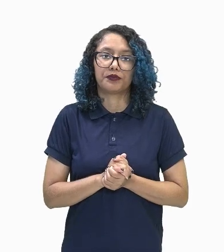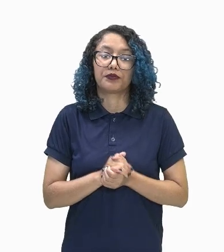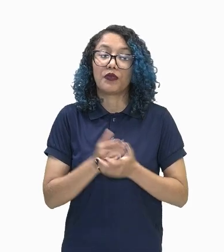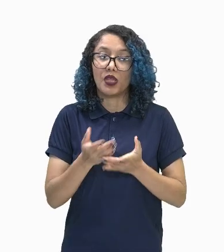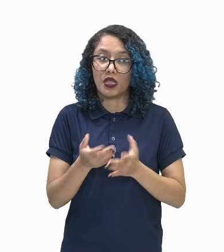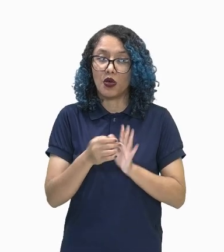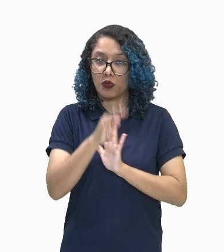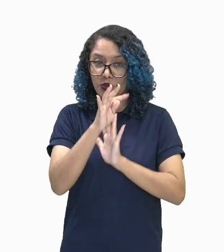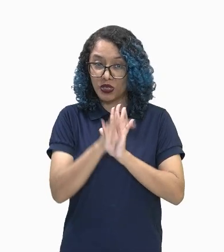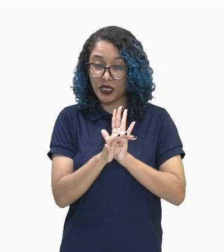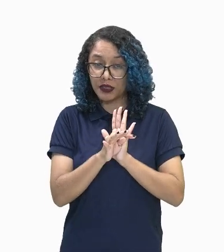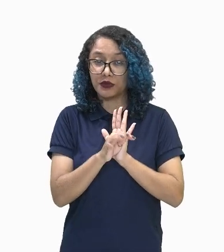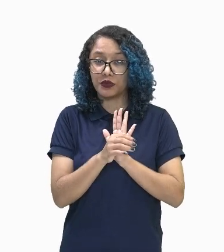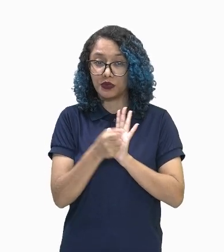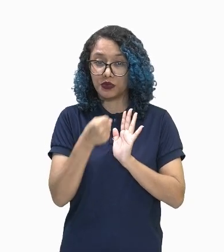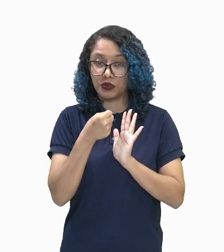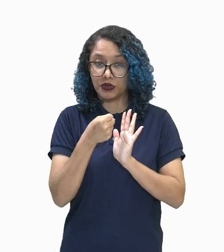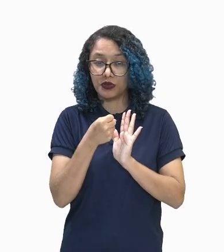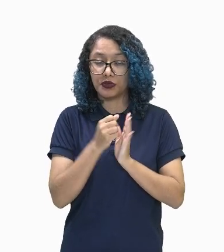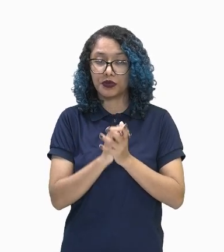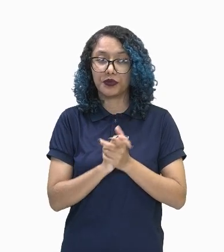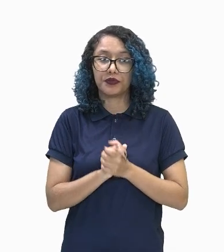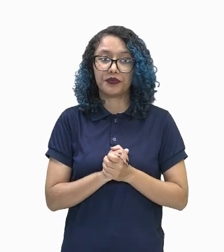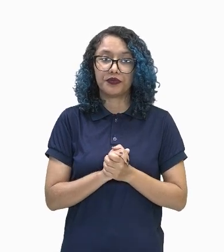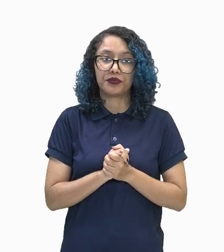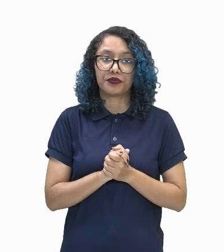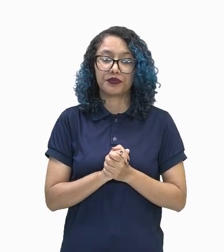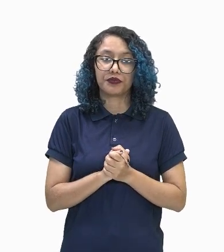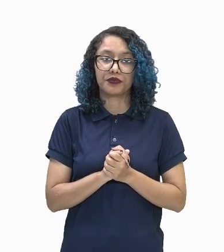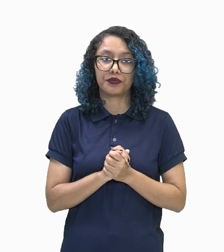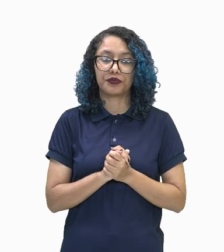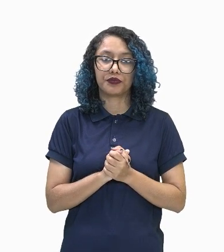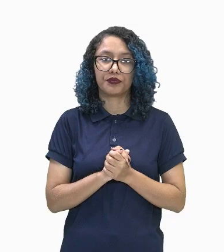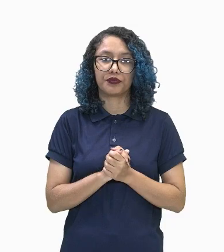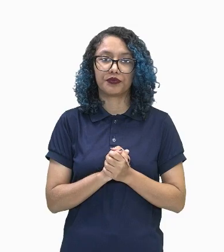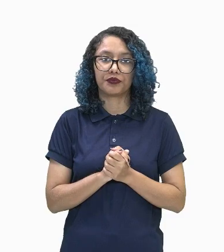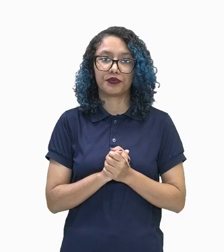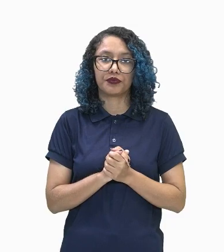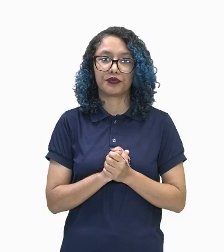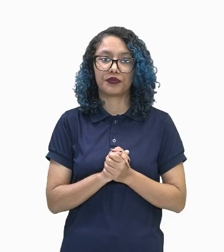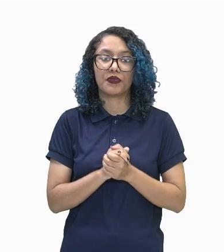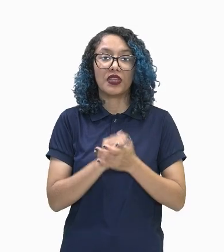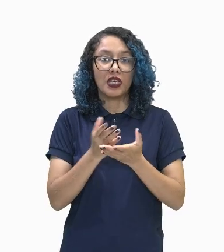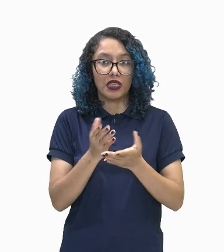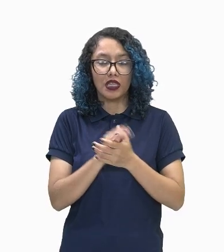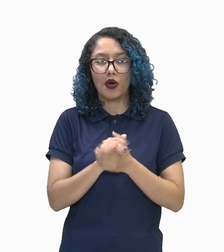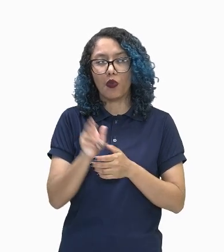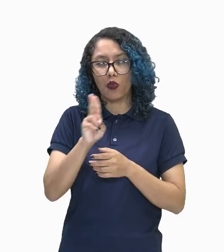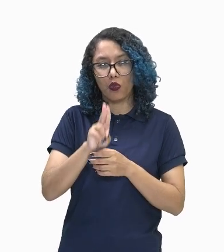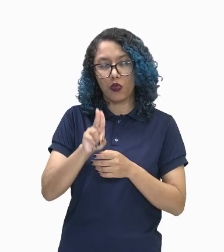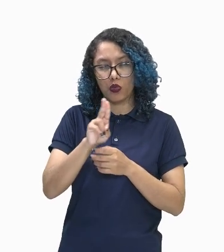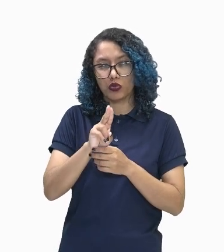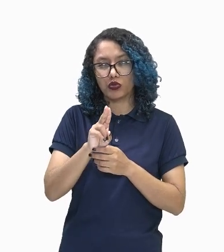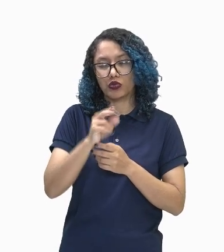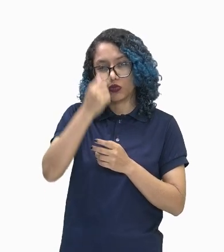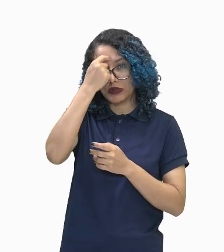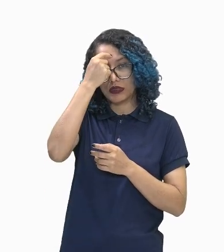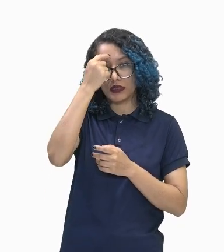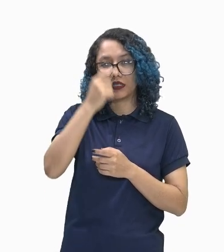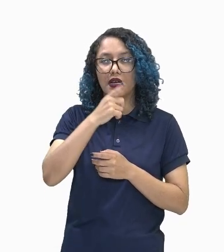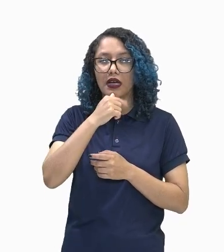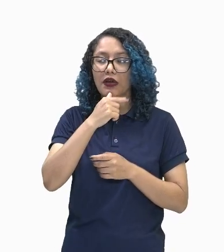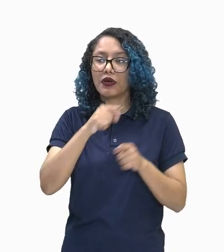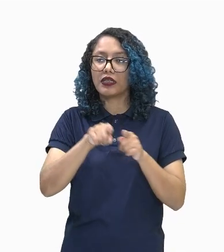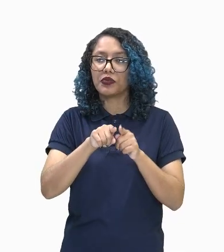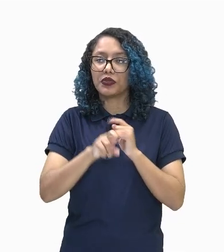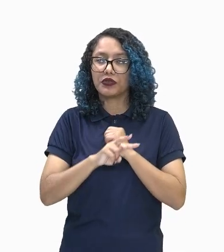essas informações para o público. Quando se fala do uso racional da água e suas implicações ambientais, não